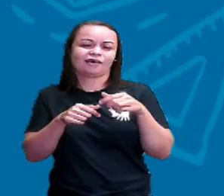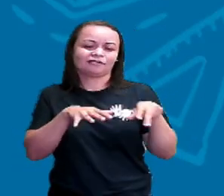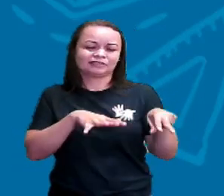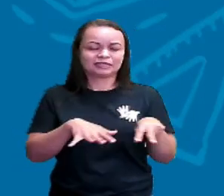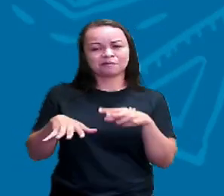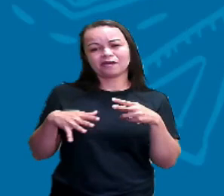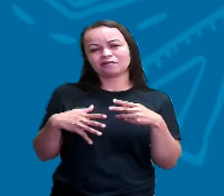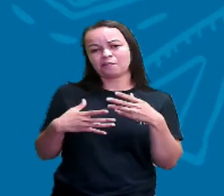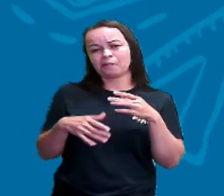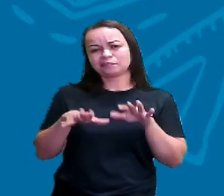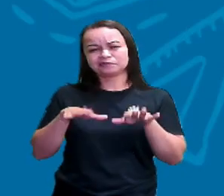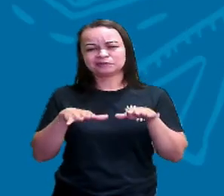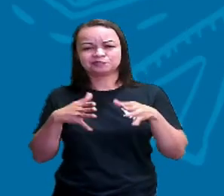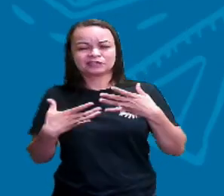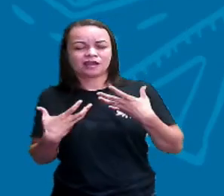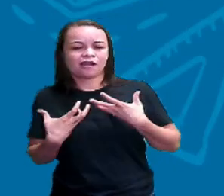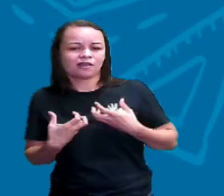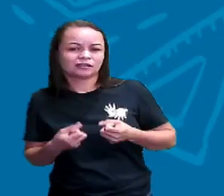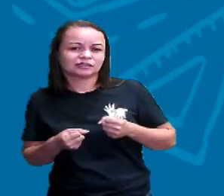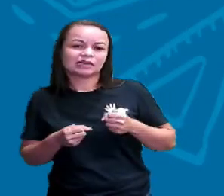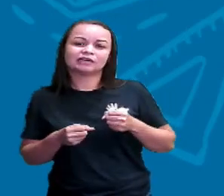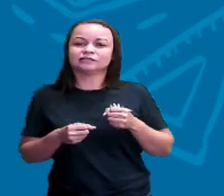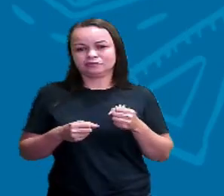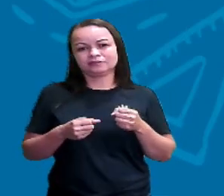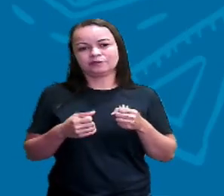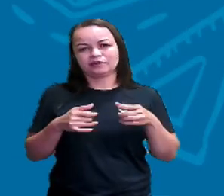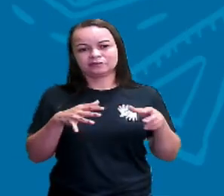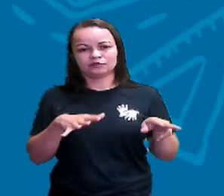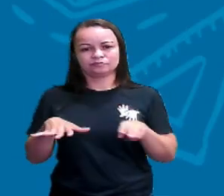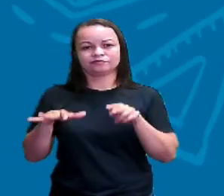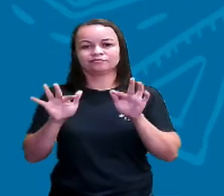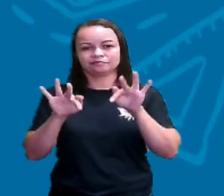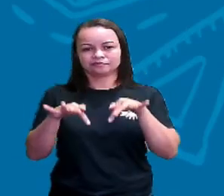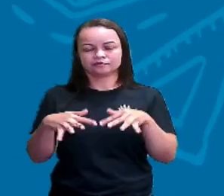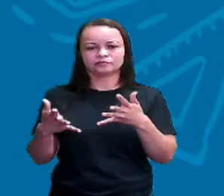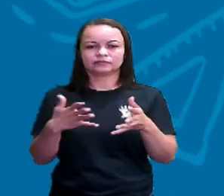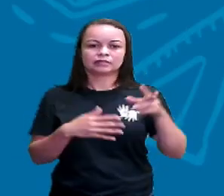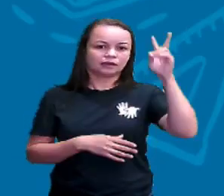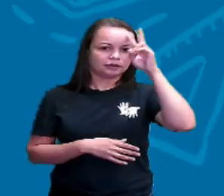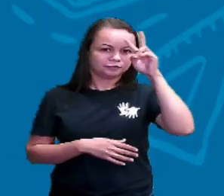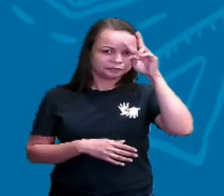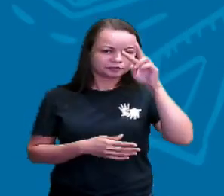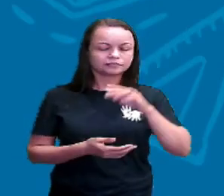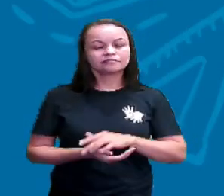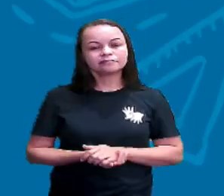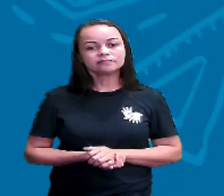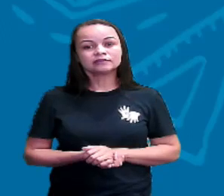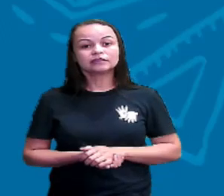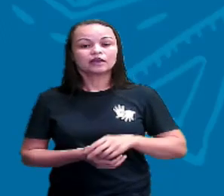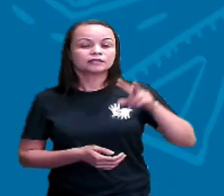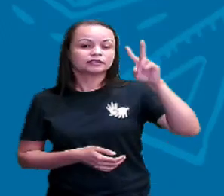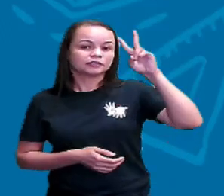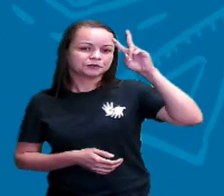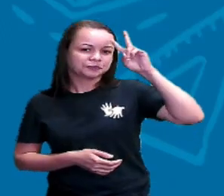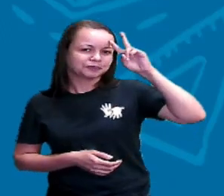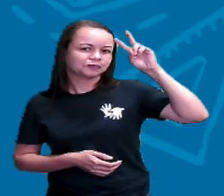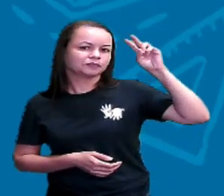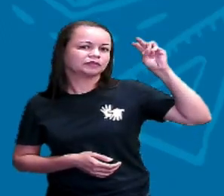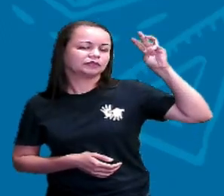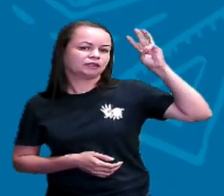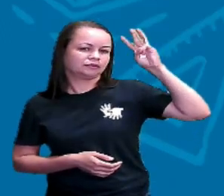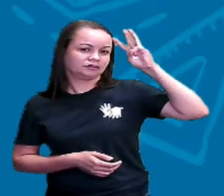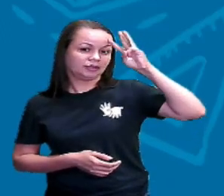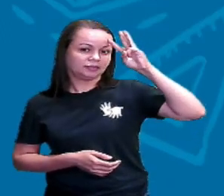pouquinho cansado, dependendo de como foi o final de semana. Então, lembra sempre, ó. Lunes,